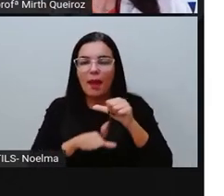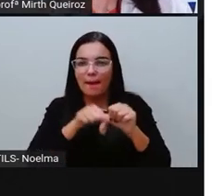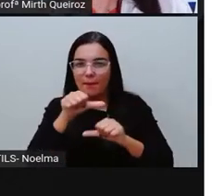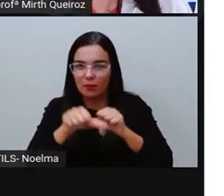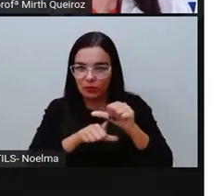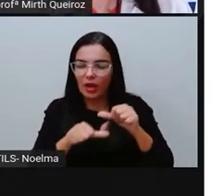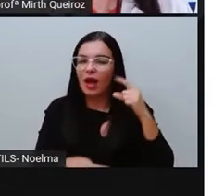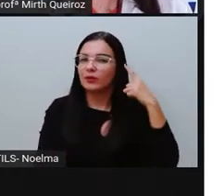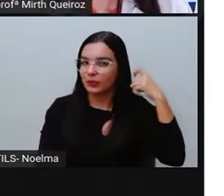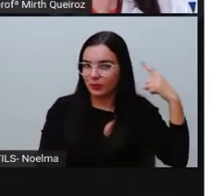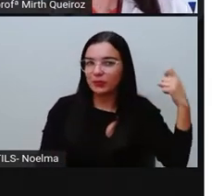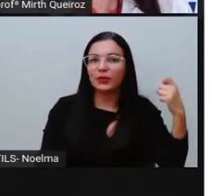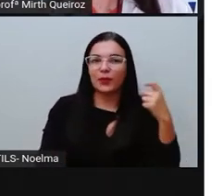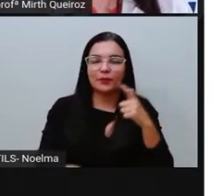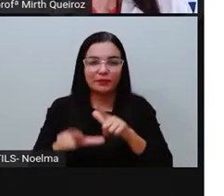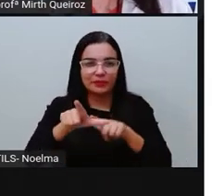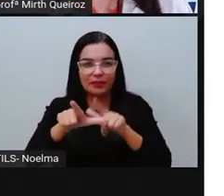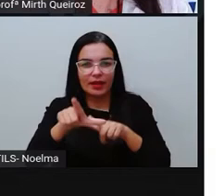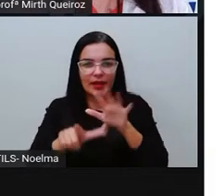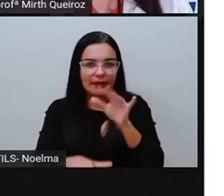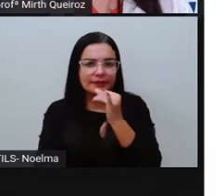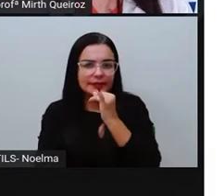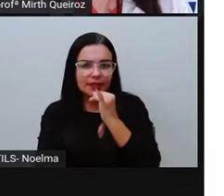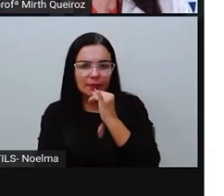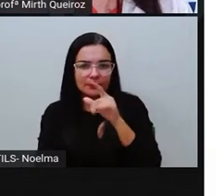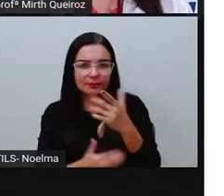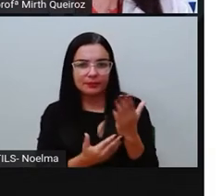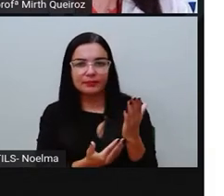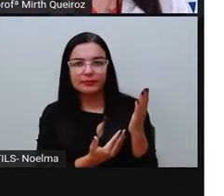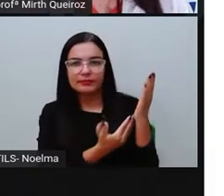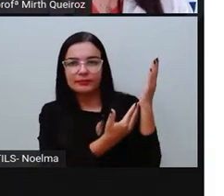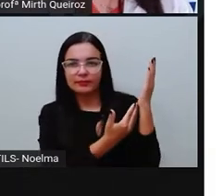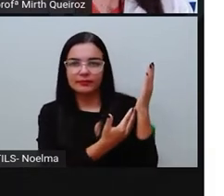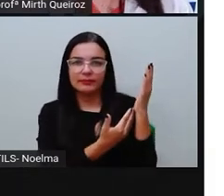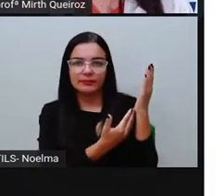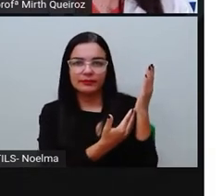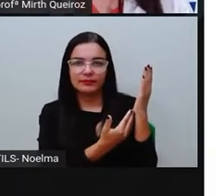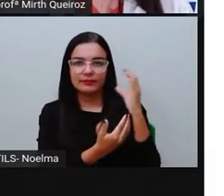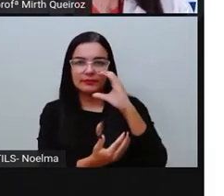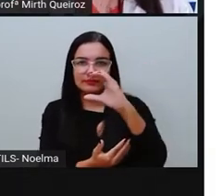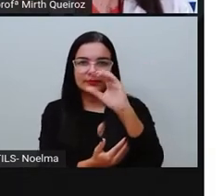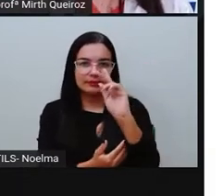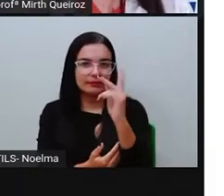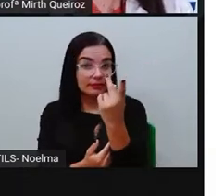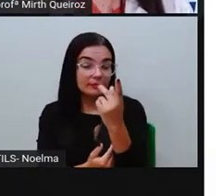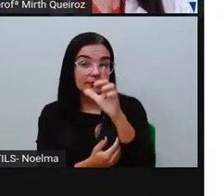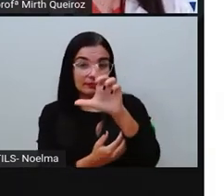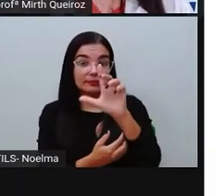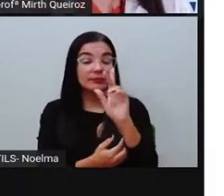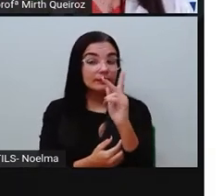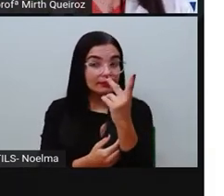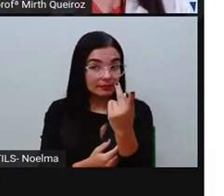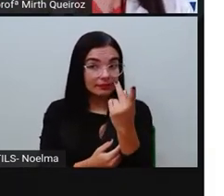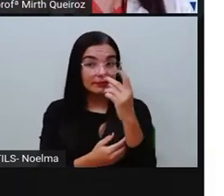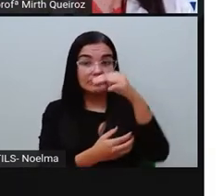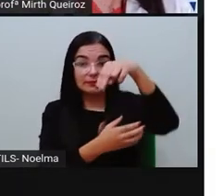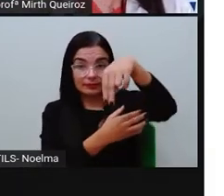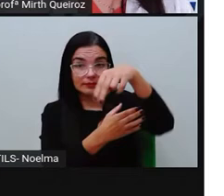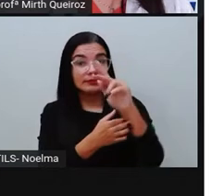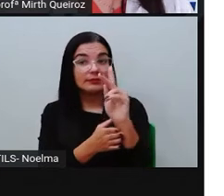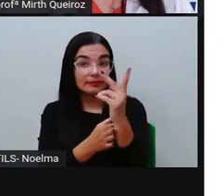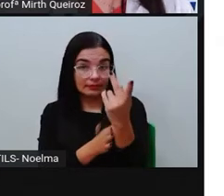o som da letra. Como? Nós temos aí os dígrafos CH, LH e